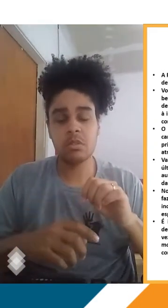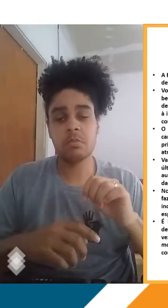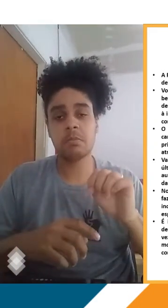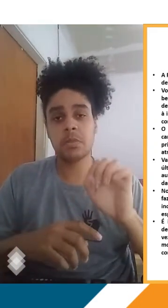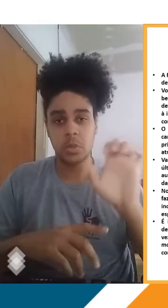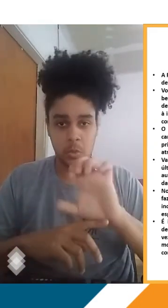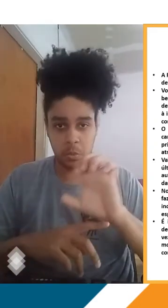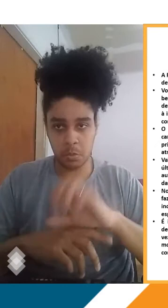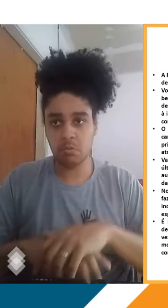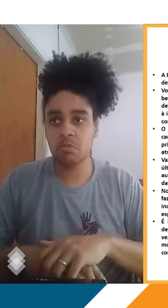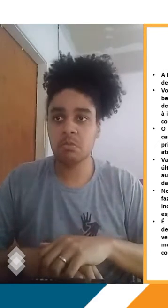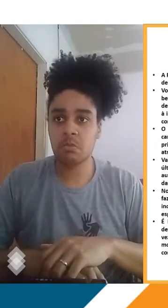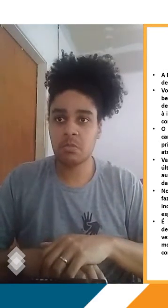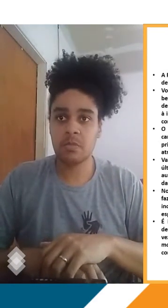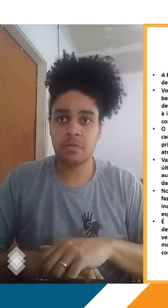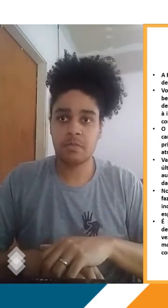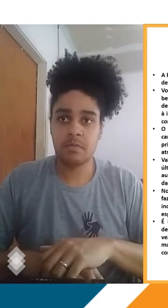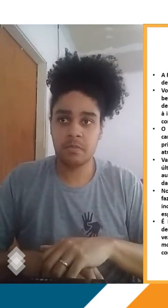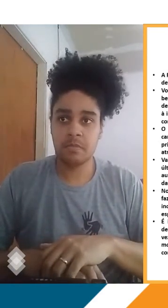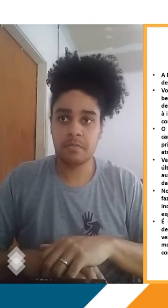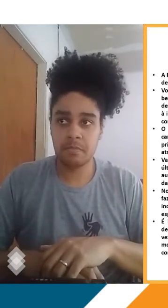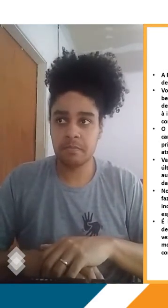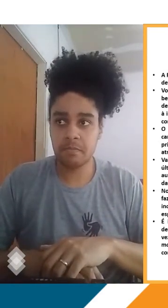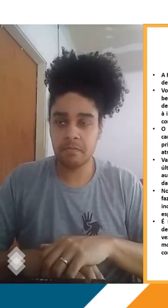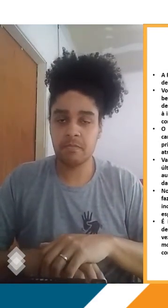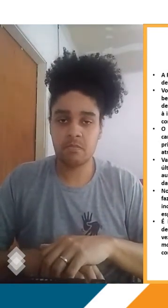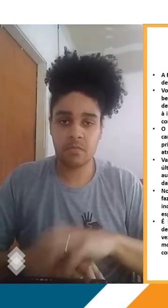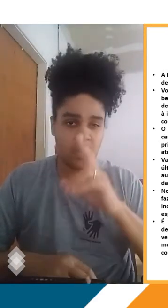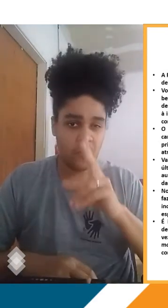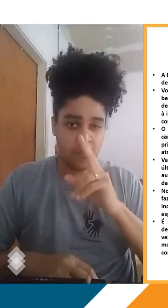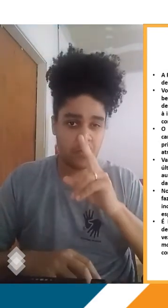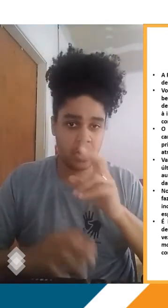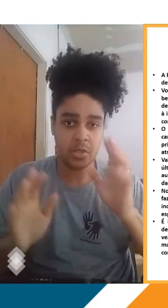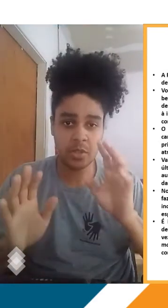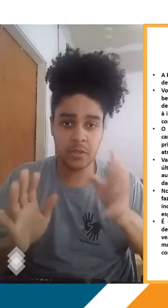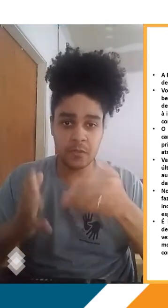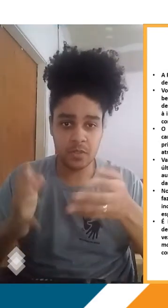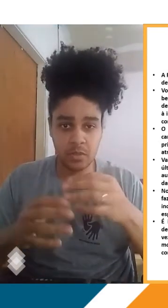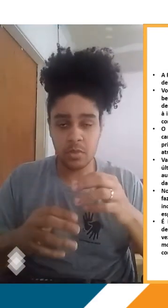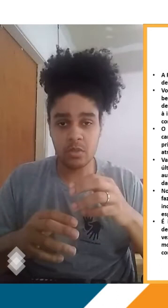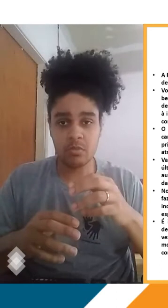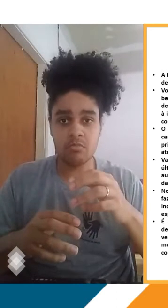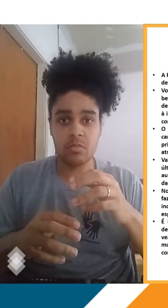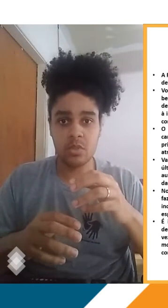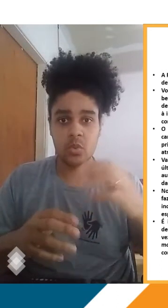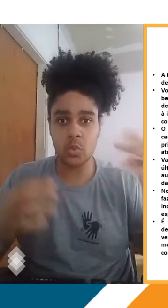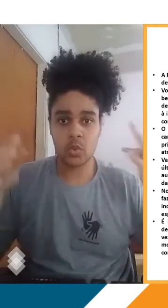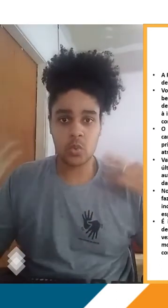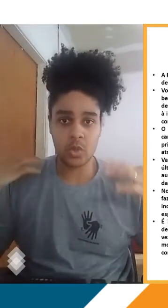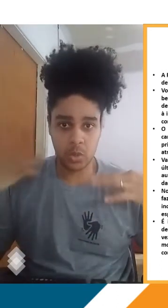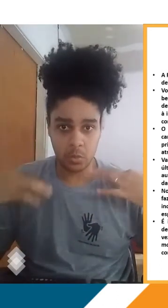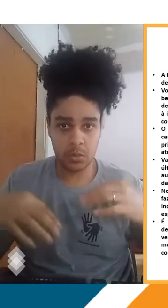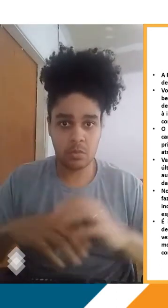Real também são importantes municípios industriais. O município de Ilha das Flores verifica-se um forte investimento no setor do turismo, com